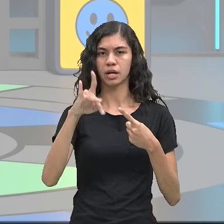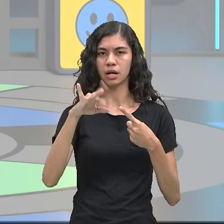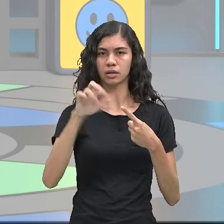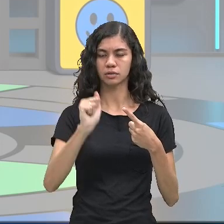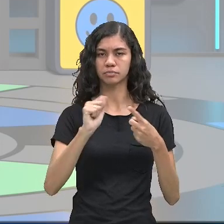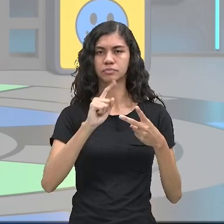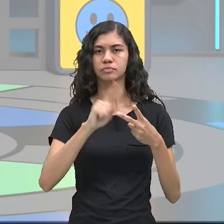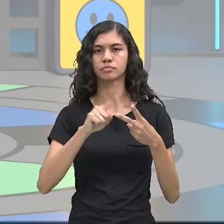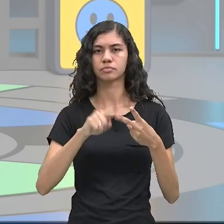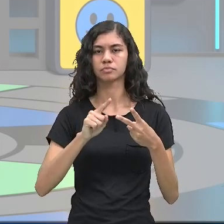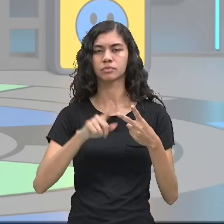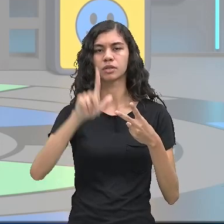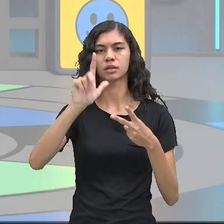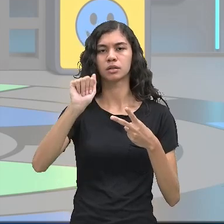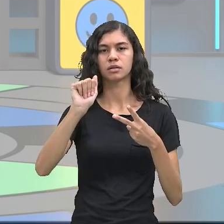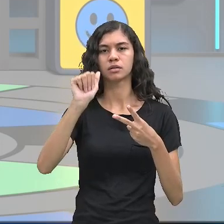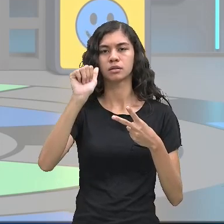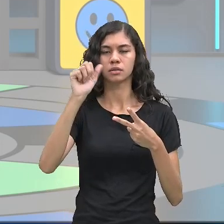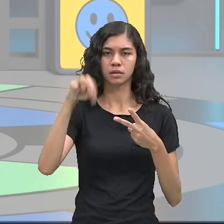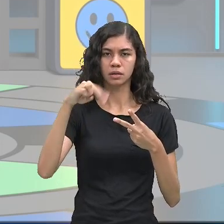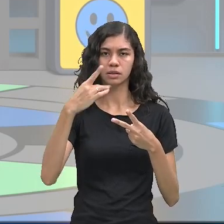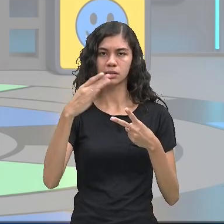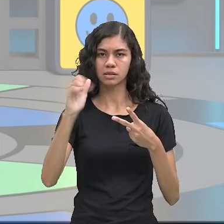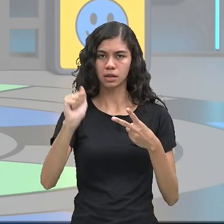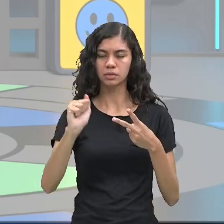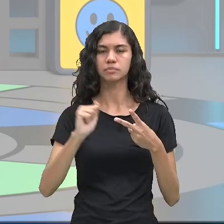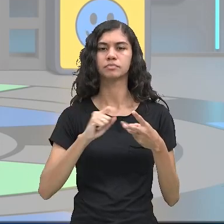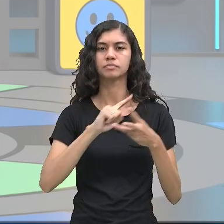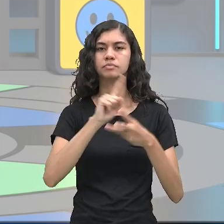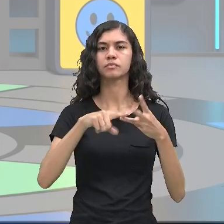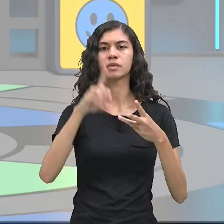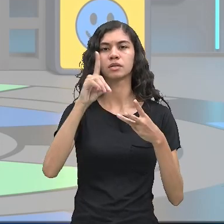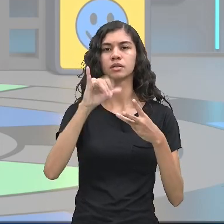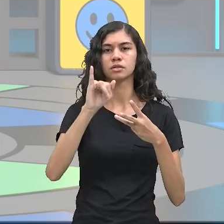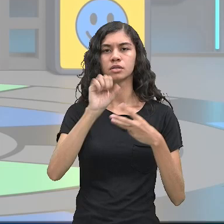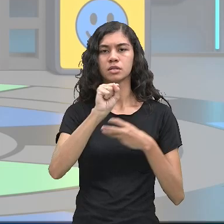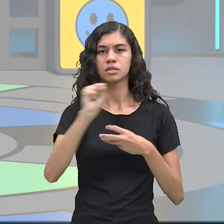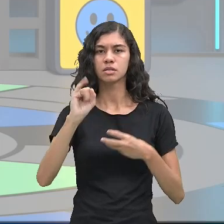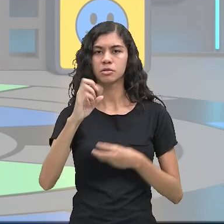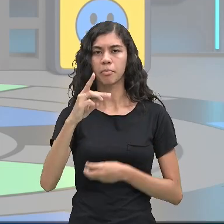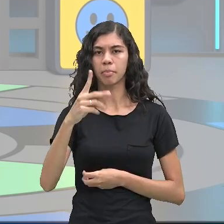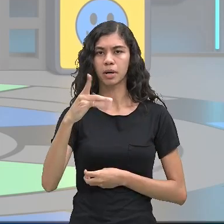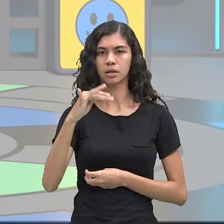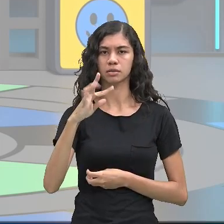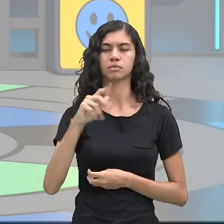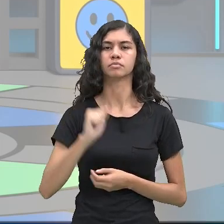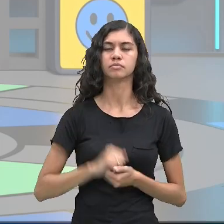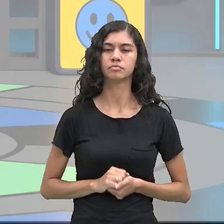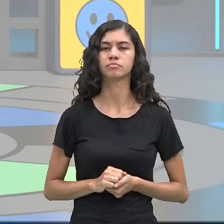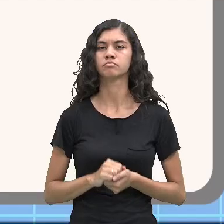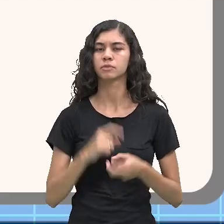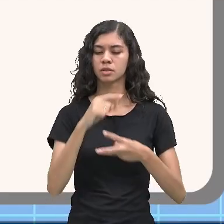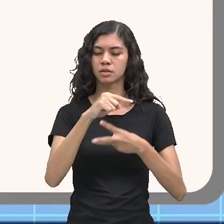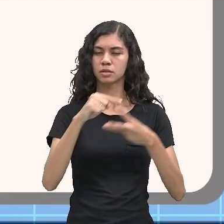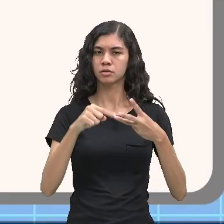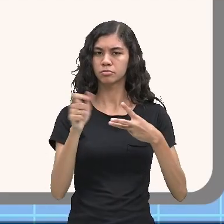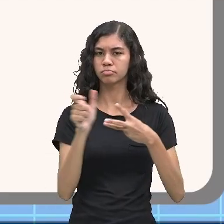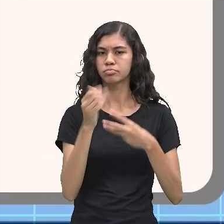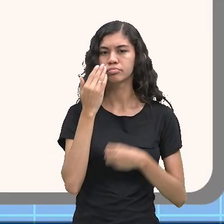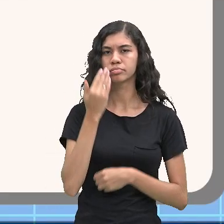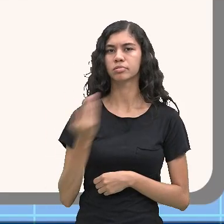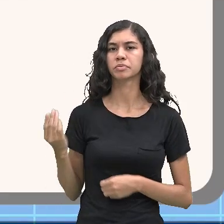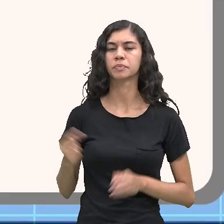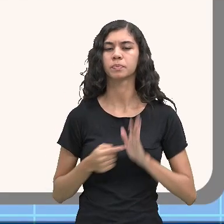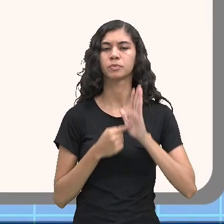potência lançada e uma potência dissipada, tá certo? Nós vamos reduzir essas três num quadrinho, olha